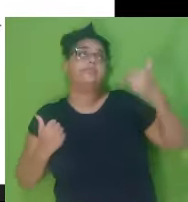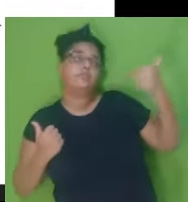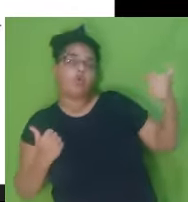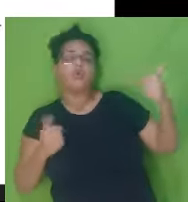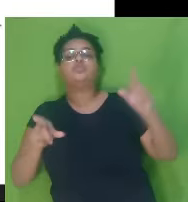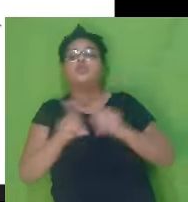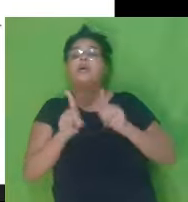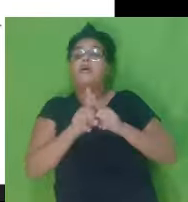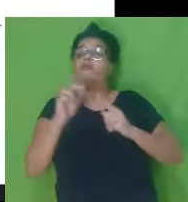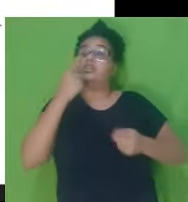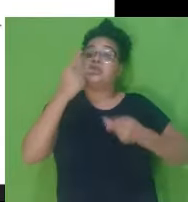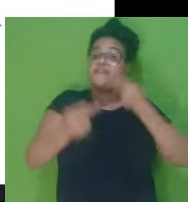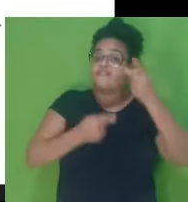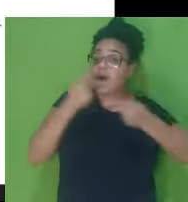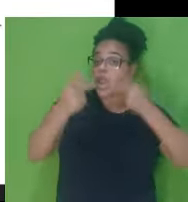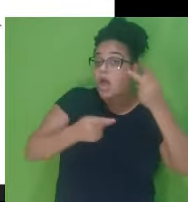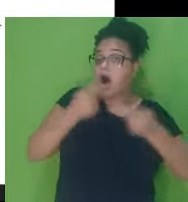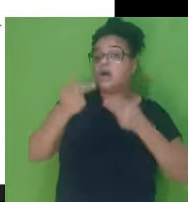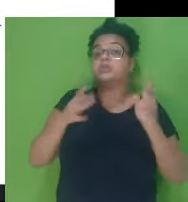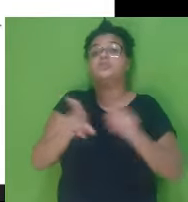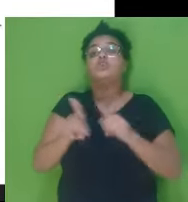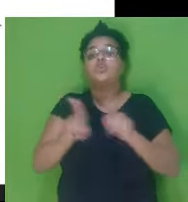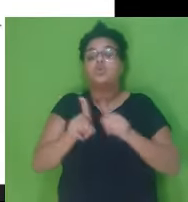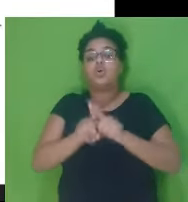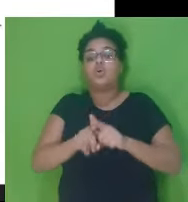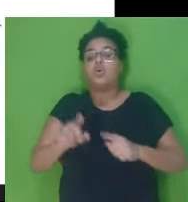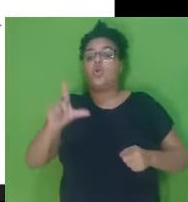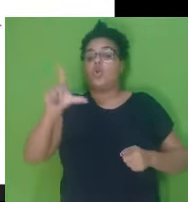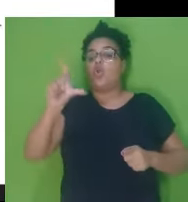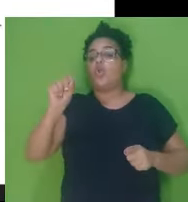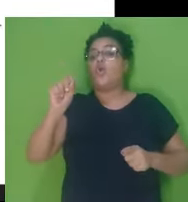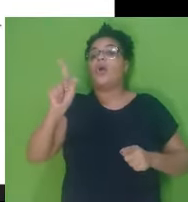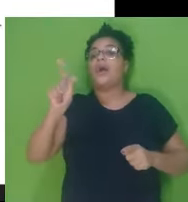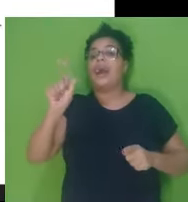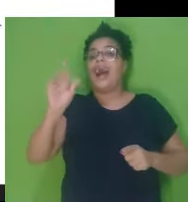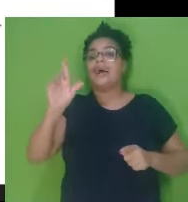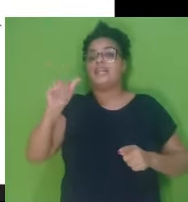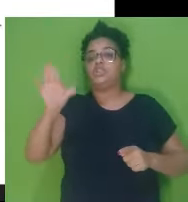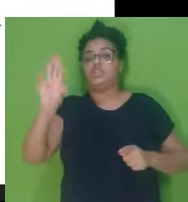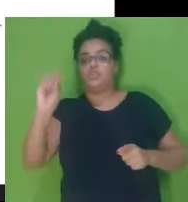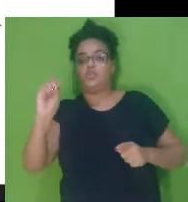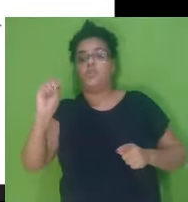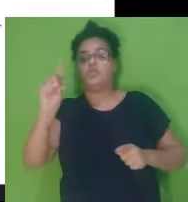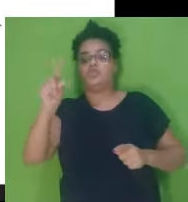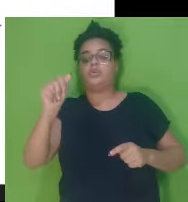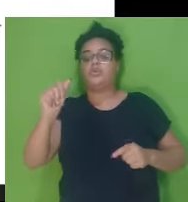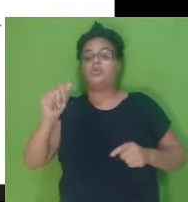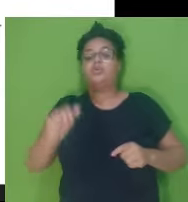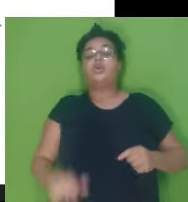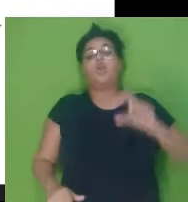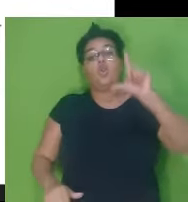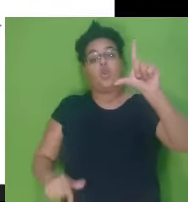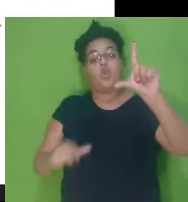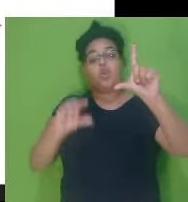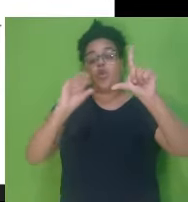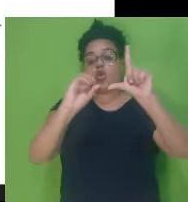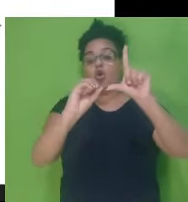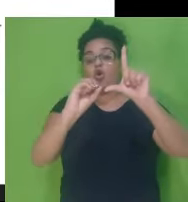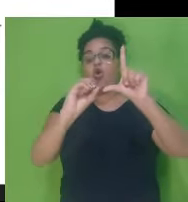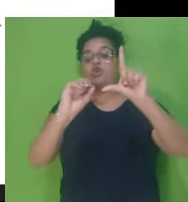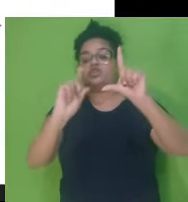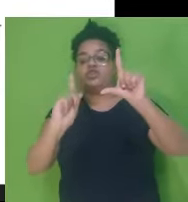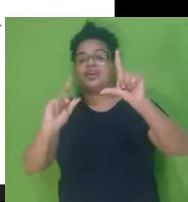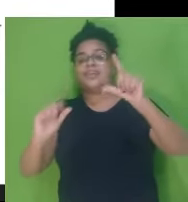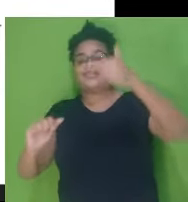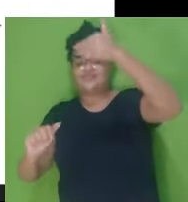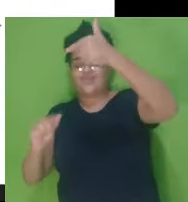de 2, você está falando do logaritmo de 2 na base E. Tá? Então,